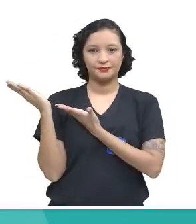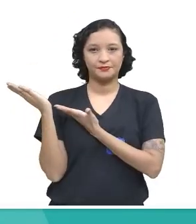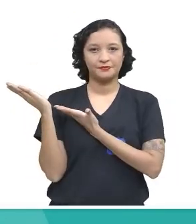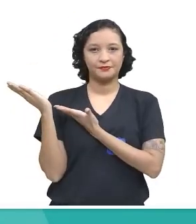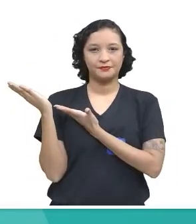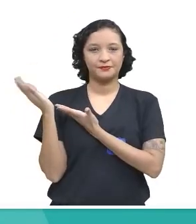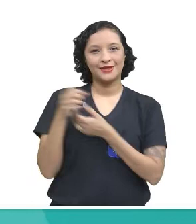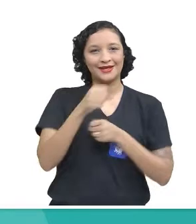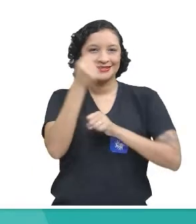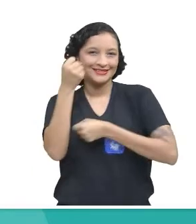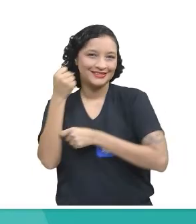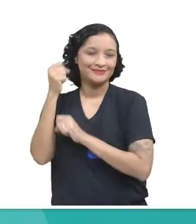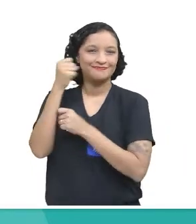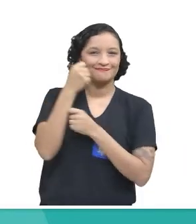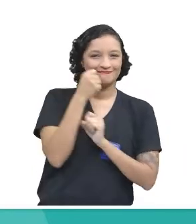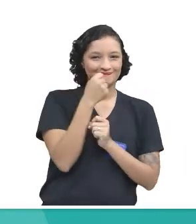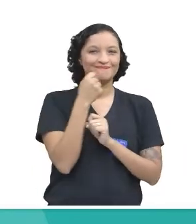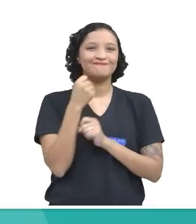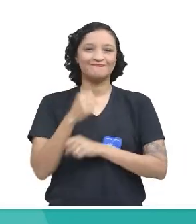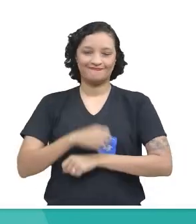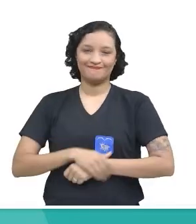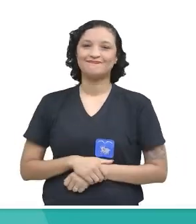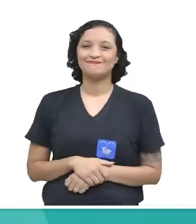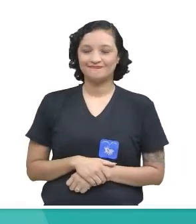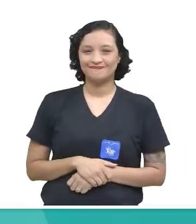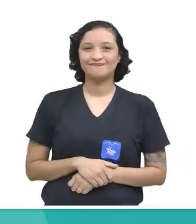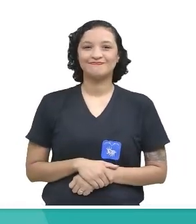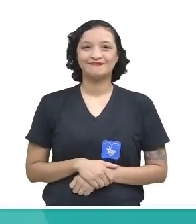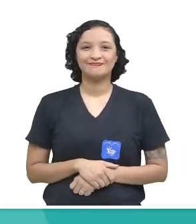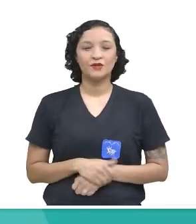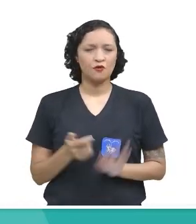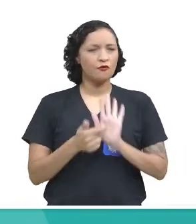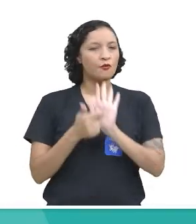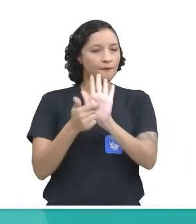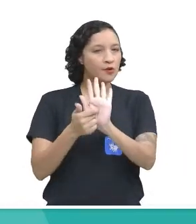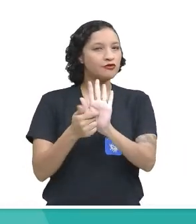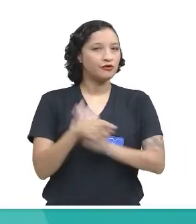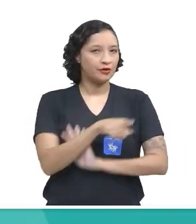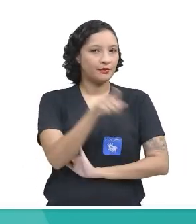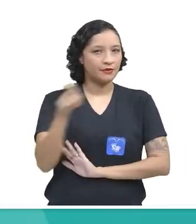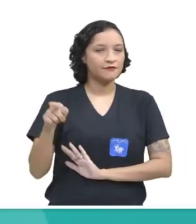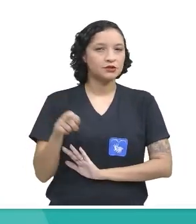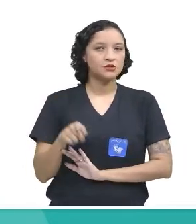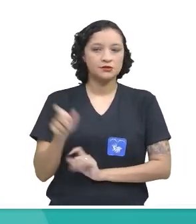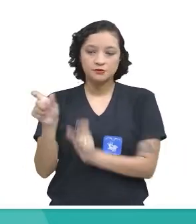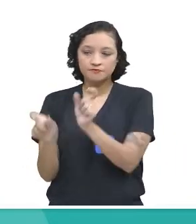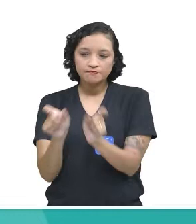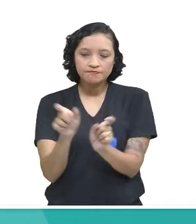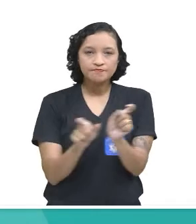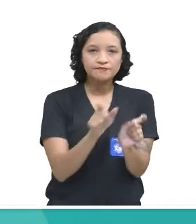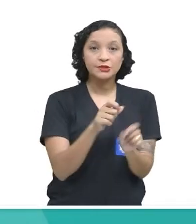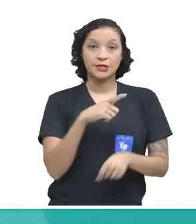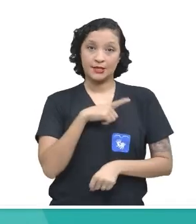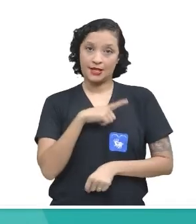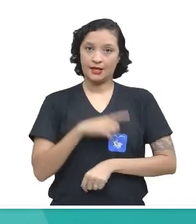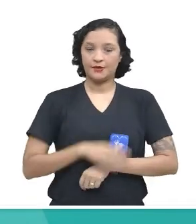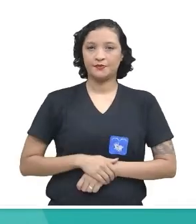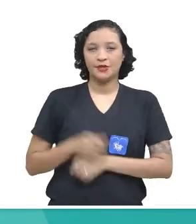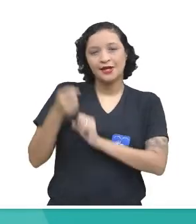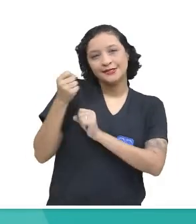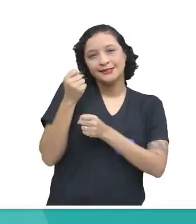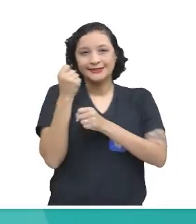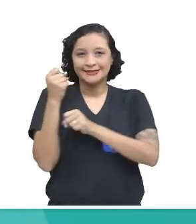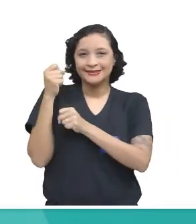é a Sinhazinha. Vamos passar várias imagens aqui para vocês dos personagens. Mas nós temos a Sinhazinha, que é a filha